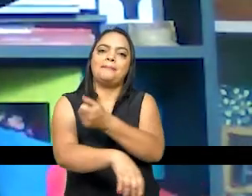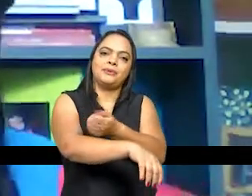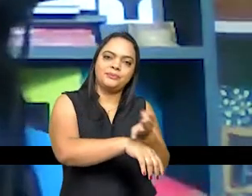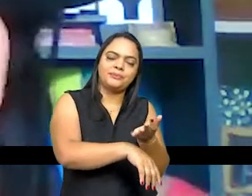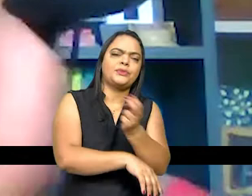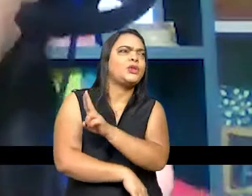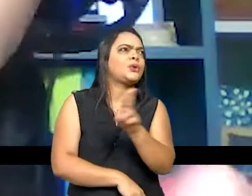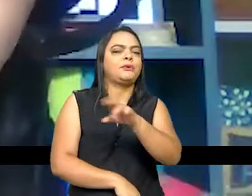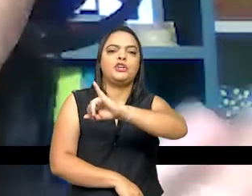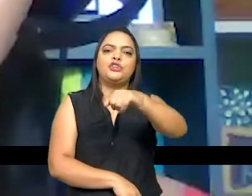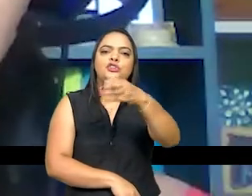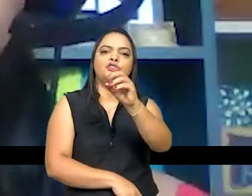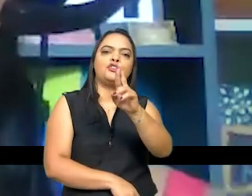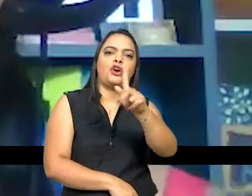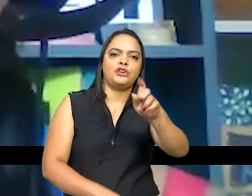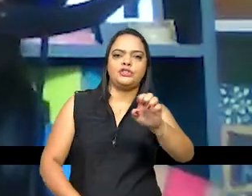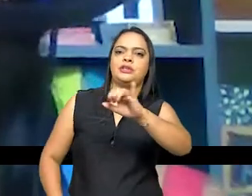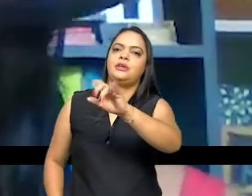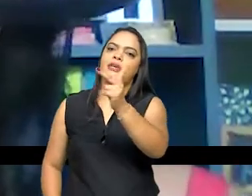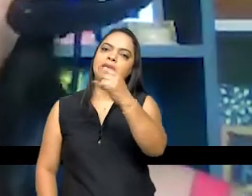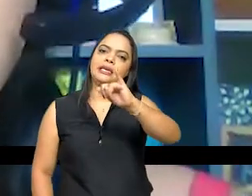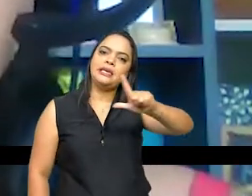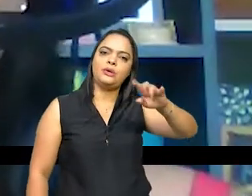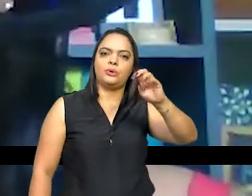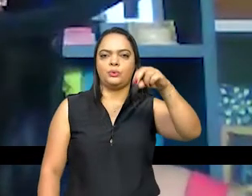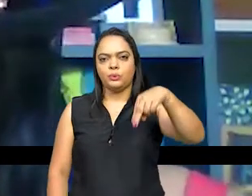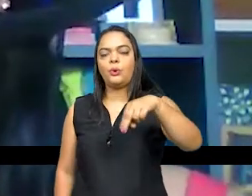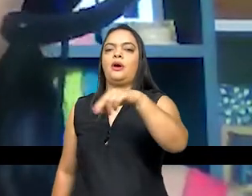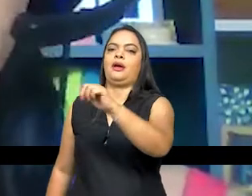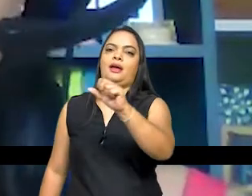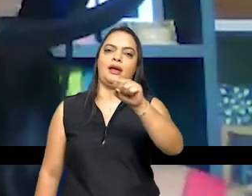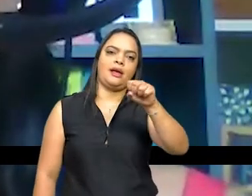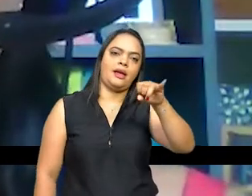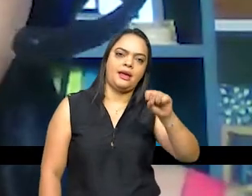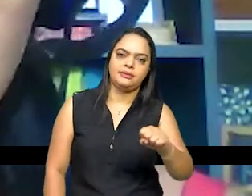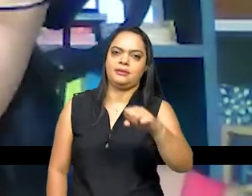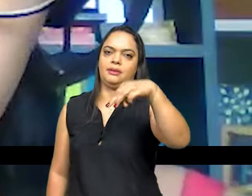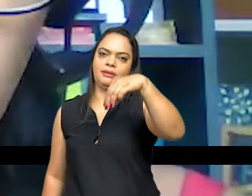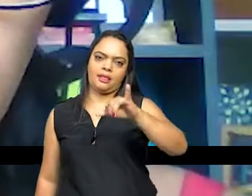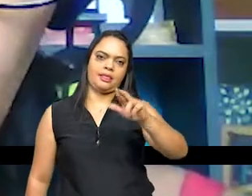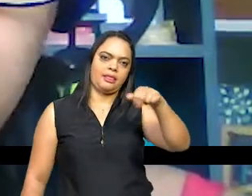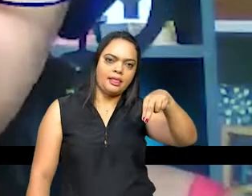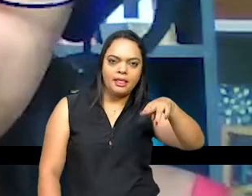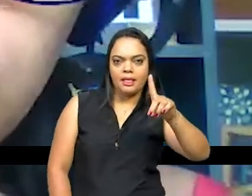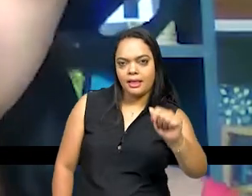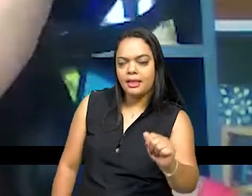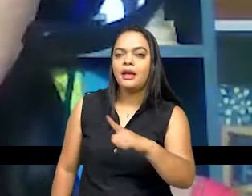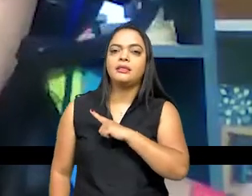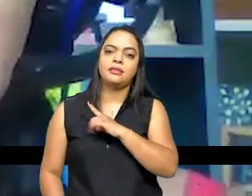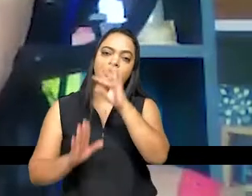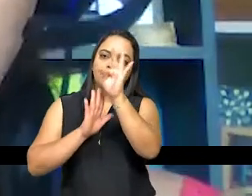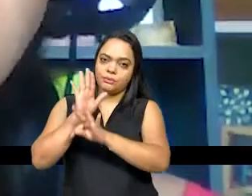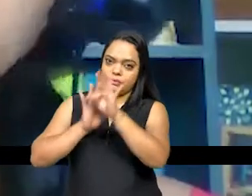esqueço. É o Jorge Hilton, de Assis Miranda. Ele tem um texto que ele vai problematizar a adjetivação